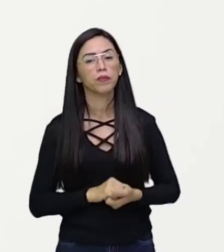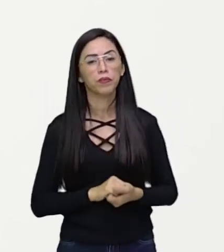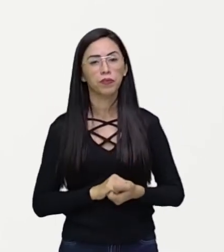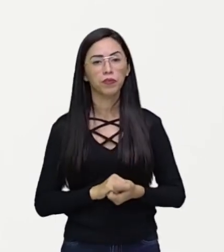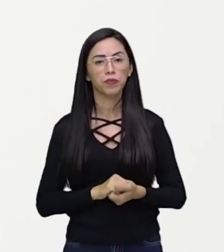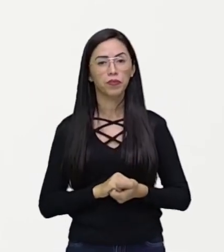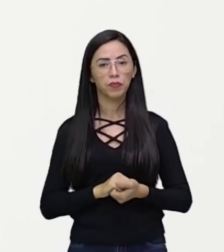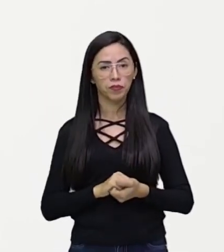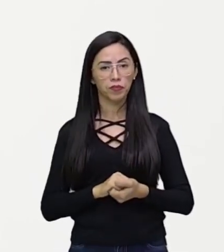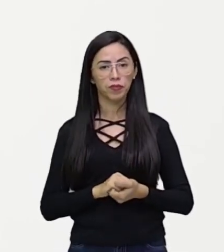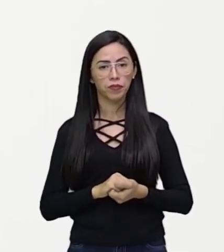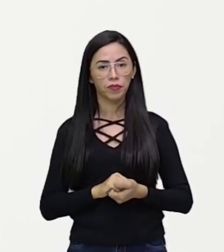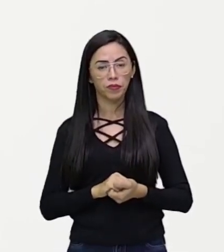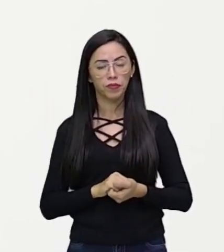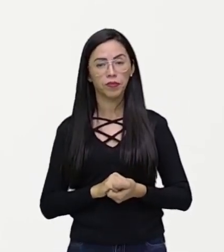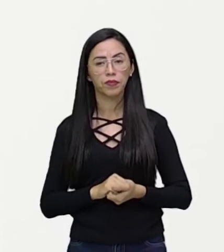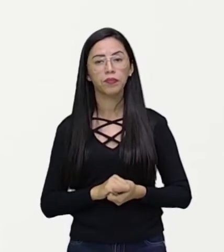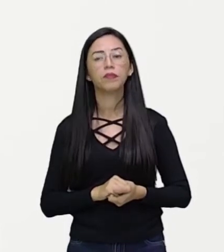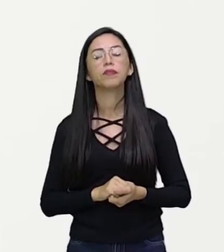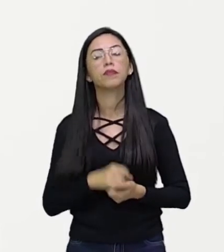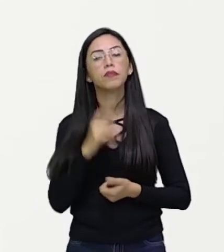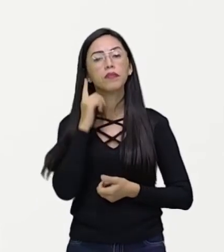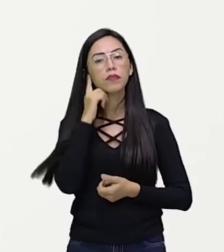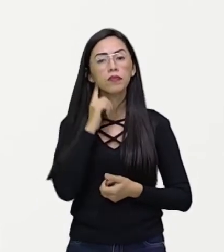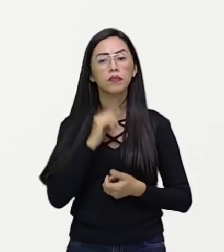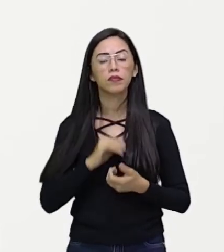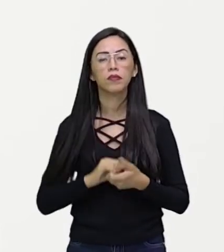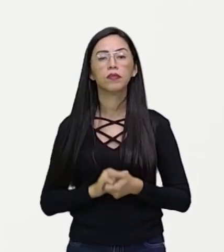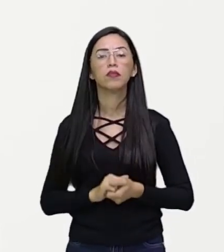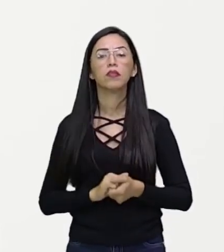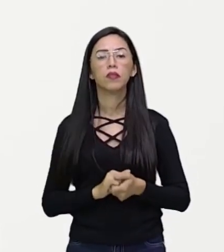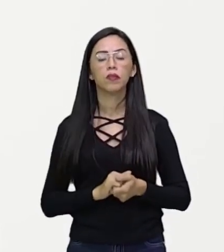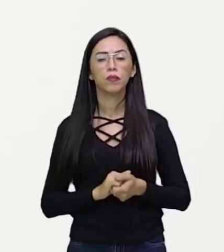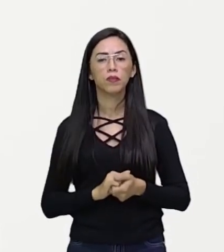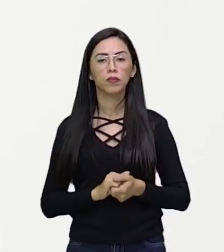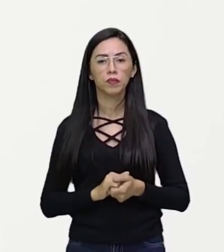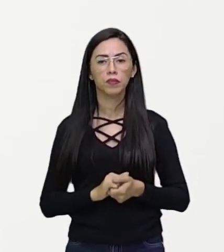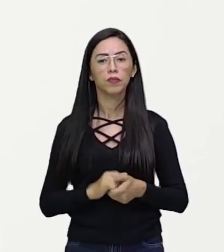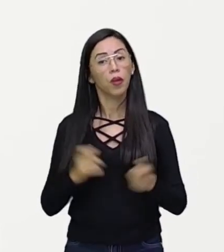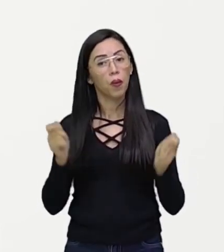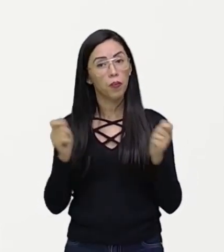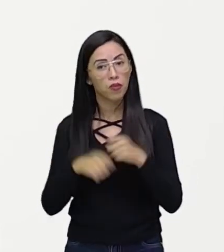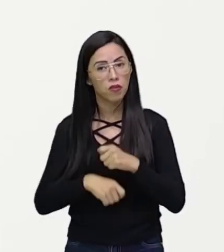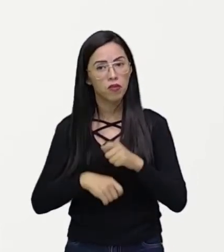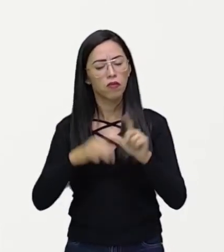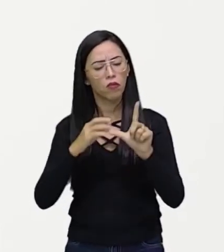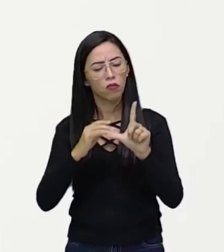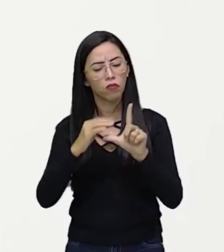garrafas. As garrafas são nossos instrumentos de medidas de capacidade.